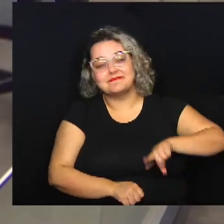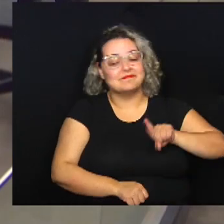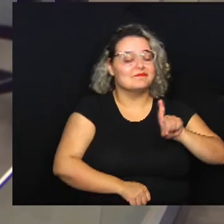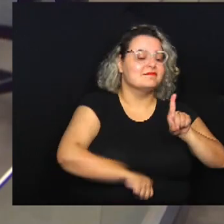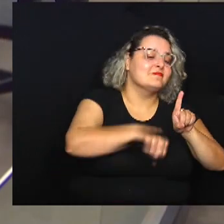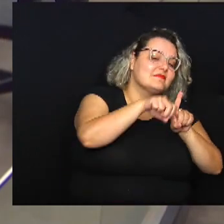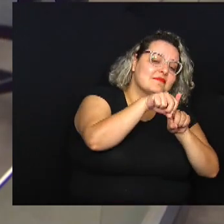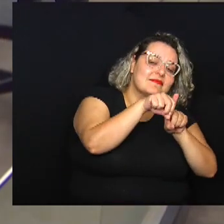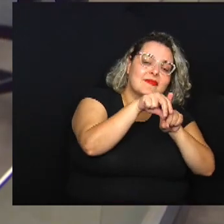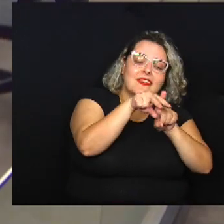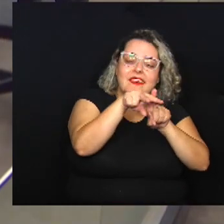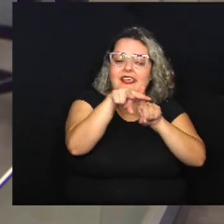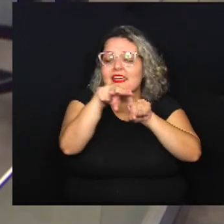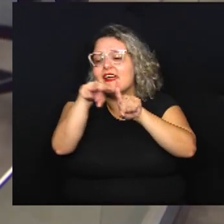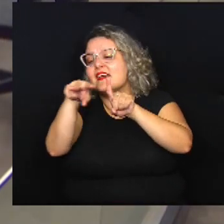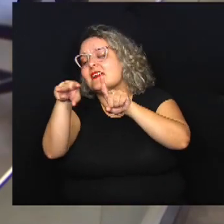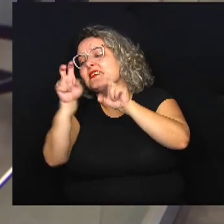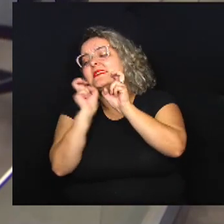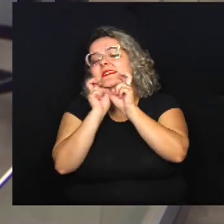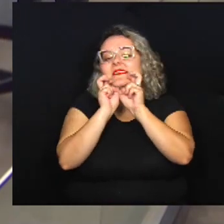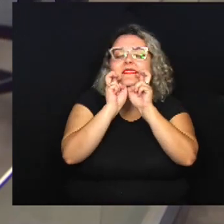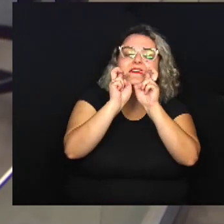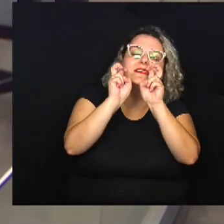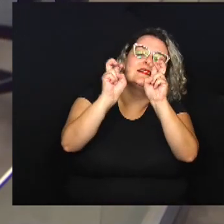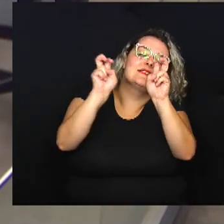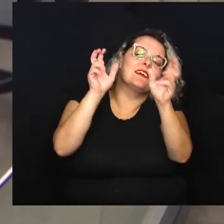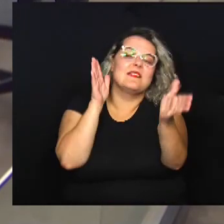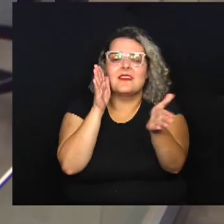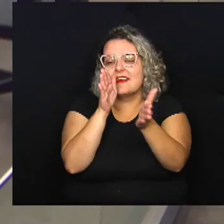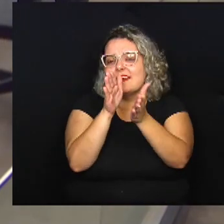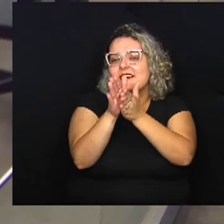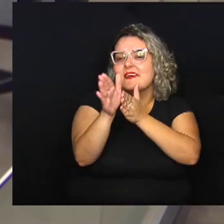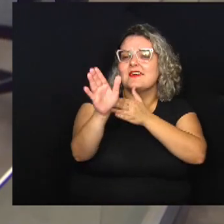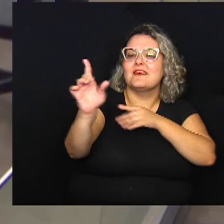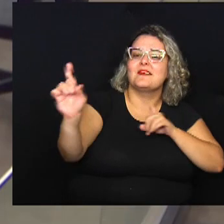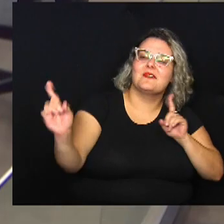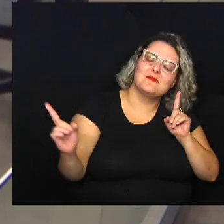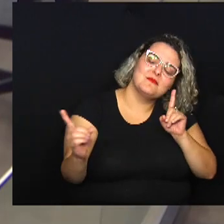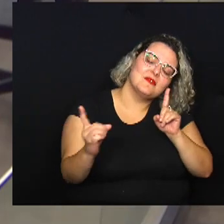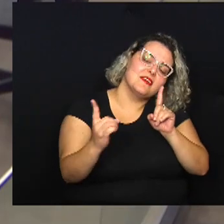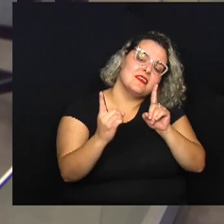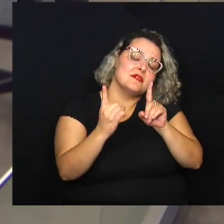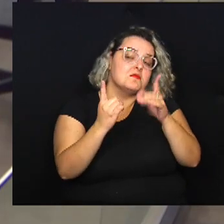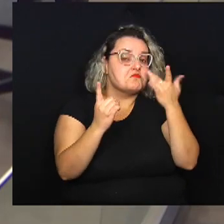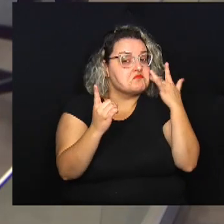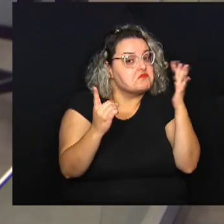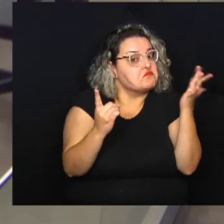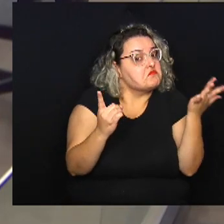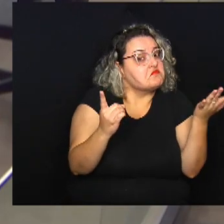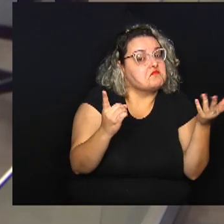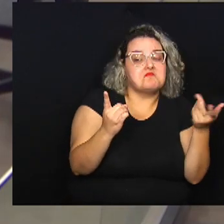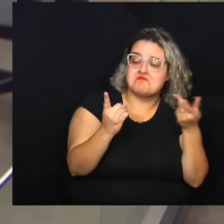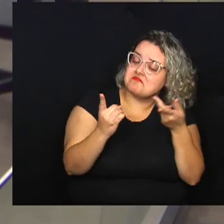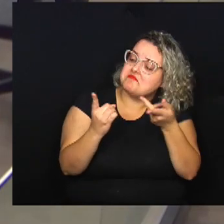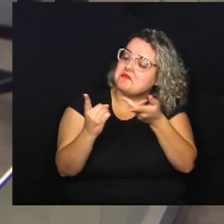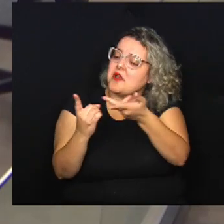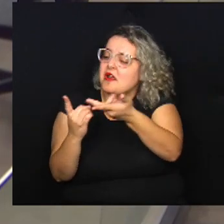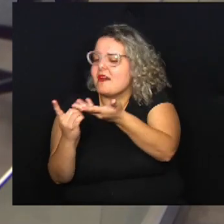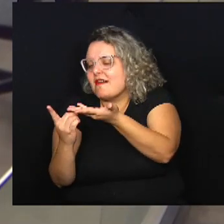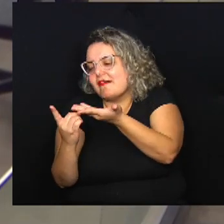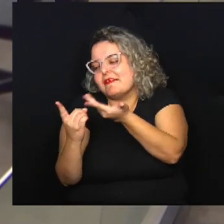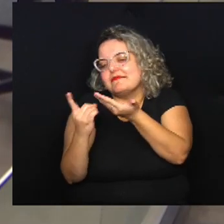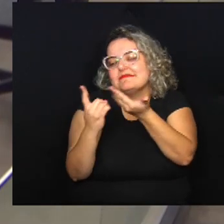quis fugir, mas você, eu não sei porquê, você me